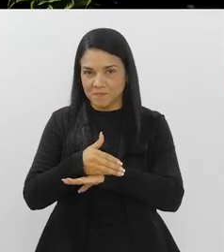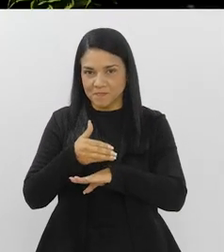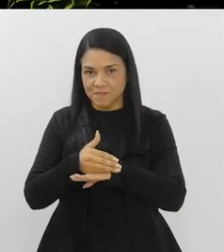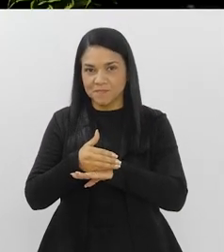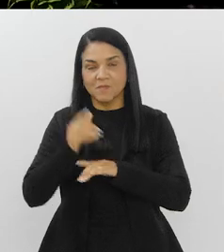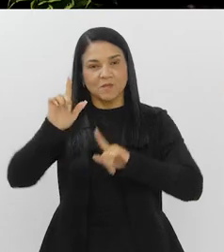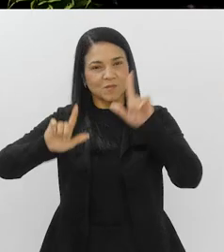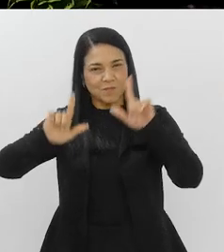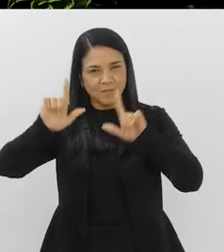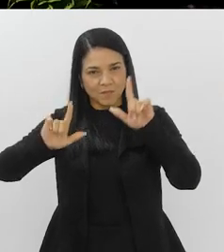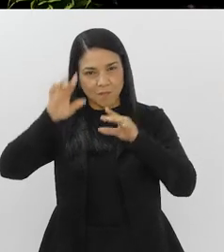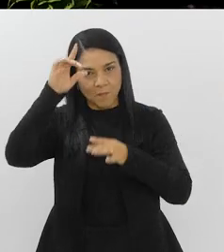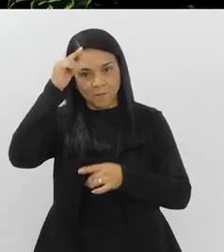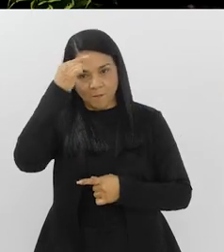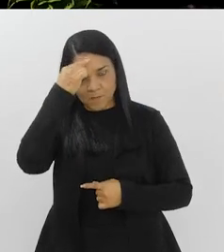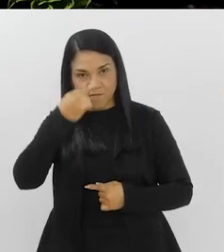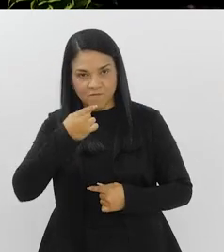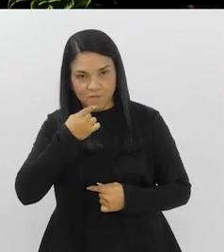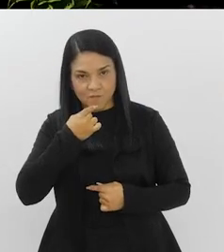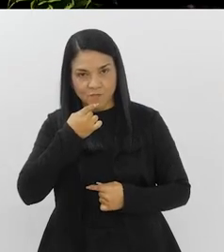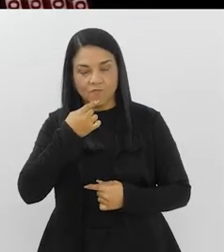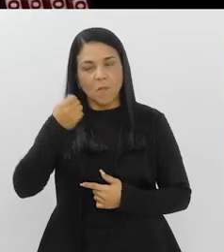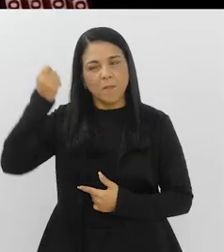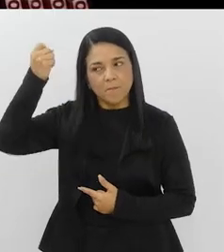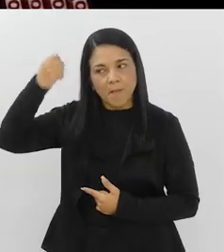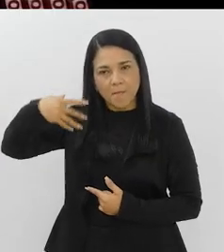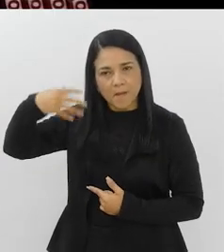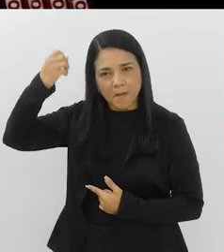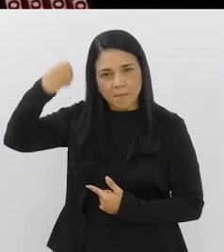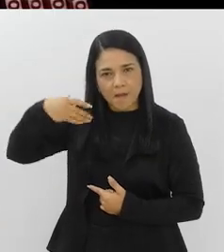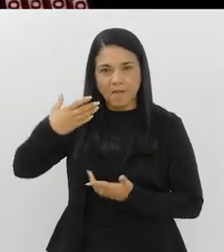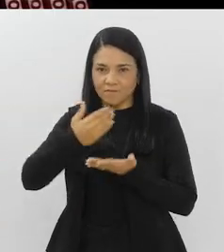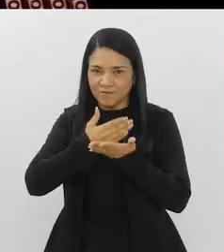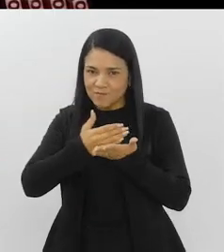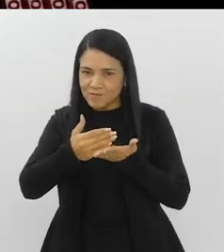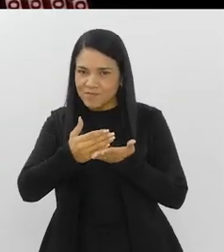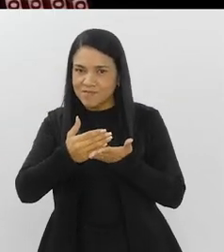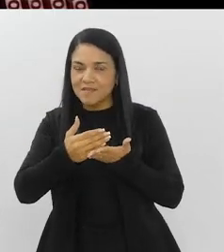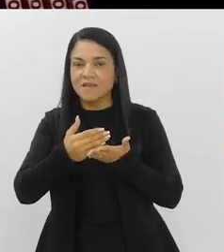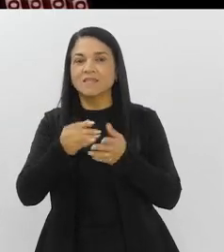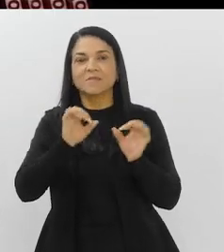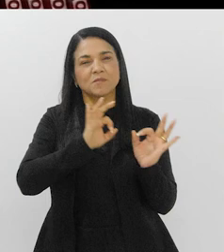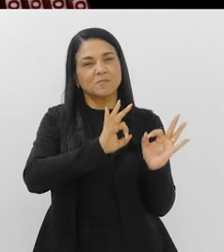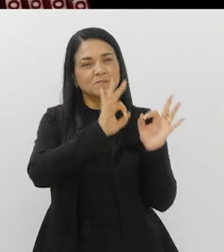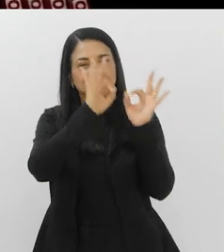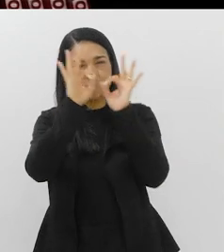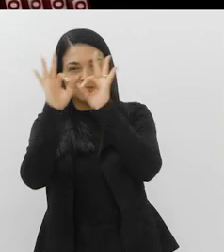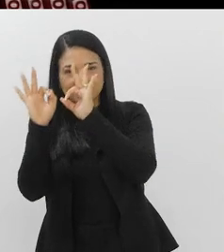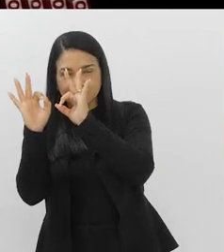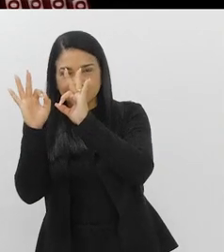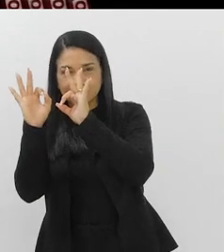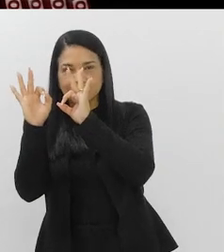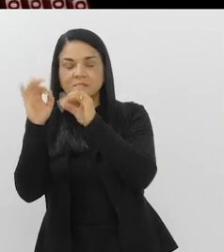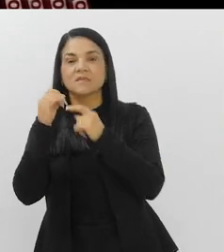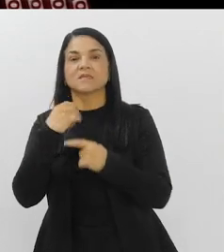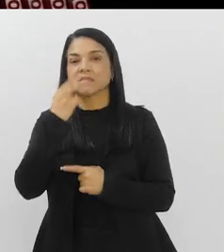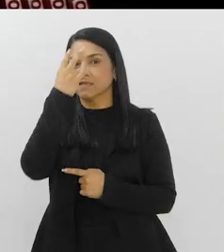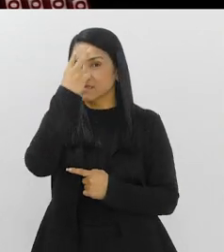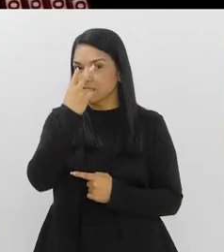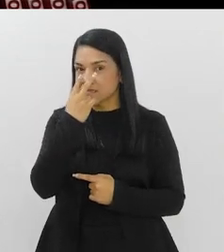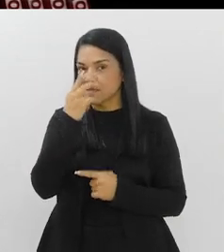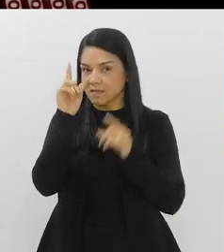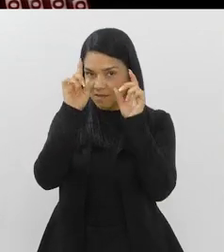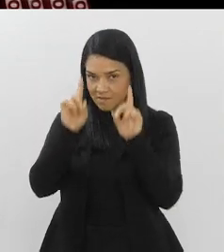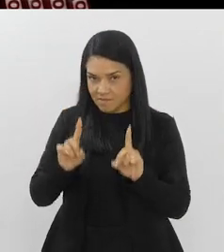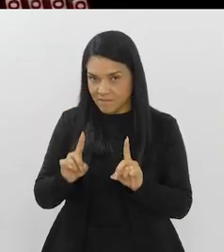breve audiodescrição para quem tá nos assistindo também a gente pode ter um telespectador com